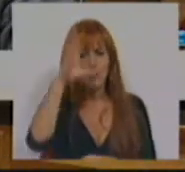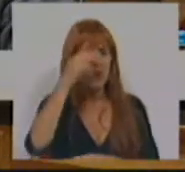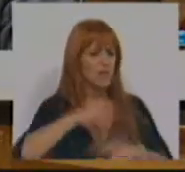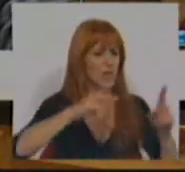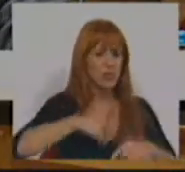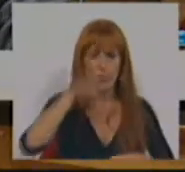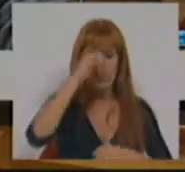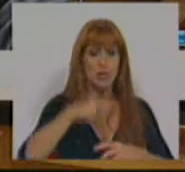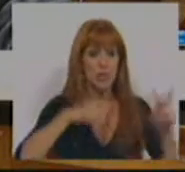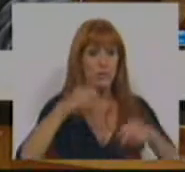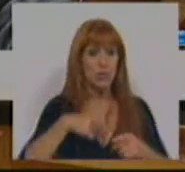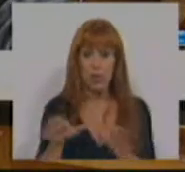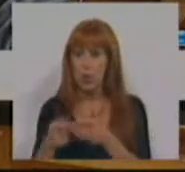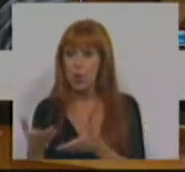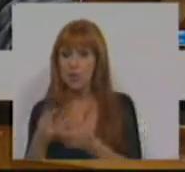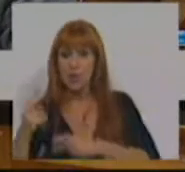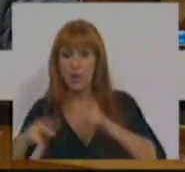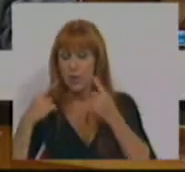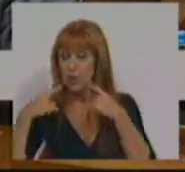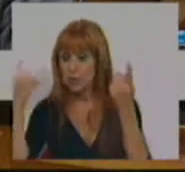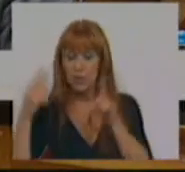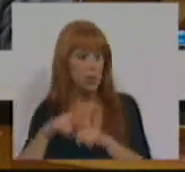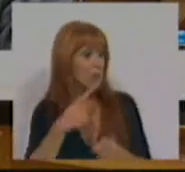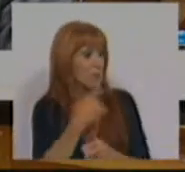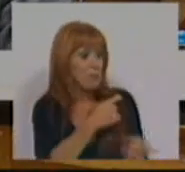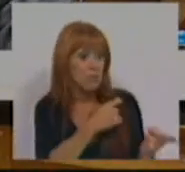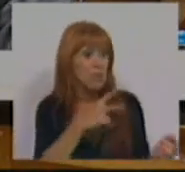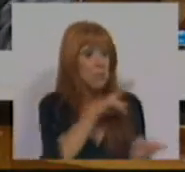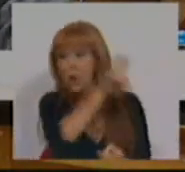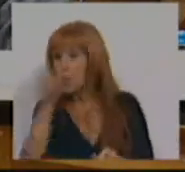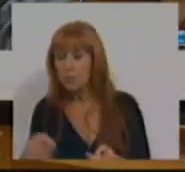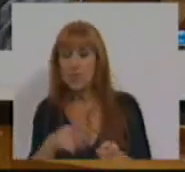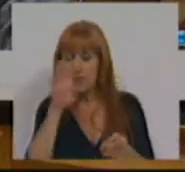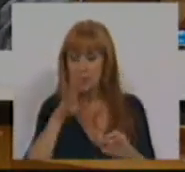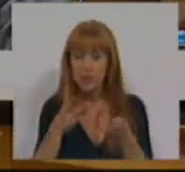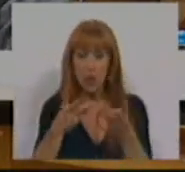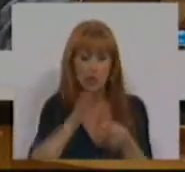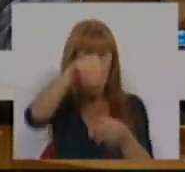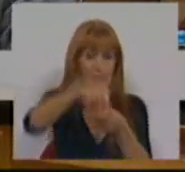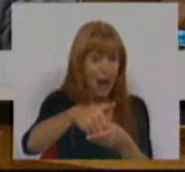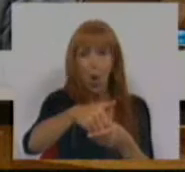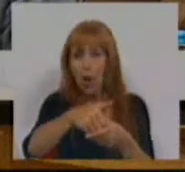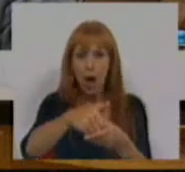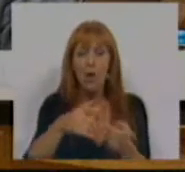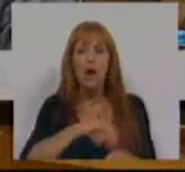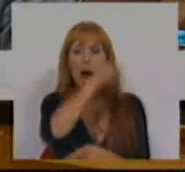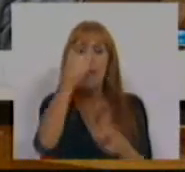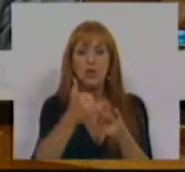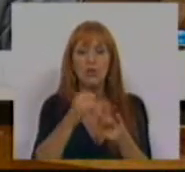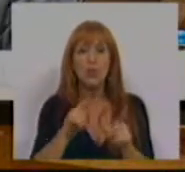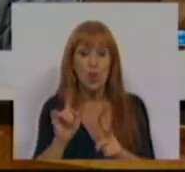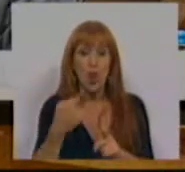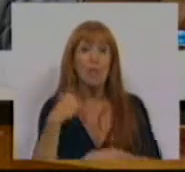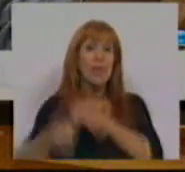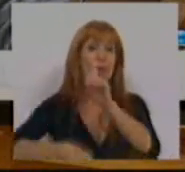Finanças. O Ministério das Finanças, segundo o Conselho de Finanças Públicas, não respondeu. Portanto, a primeira pergunta é se o orçamento inclui ou não inclui. A segunda questão é que,